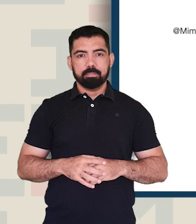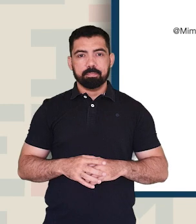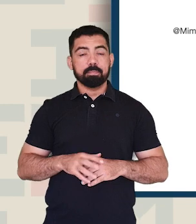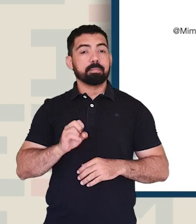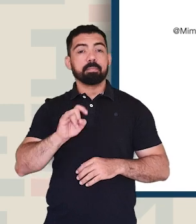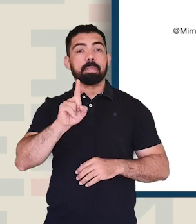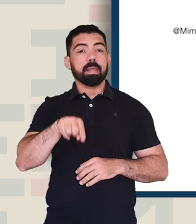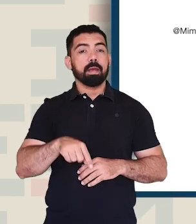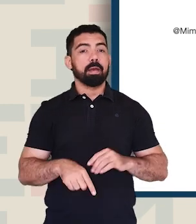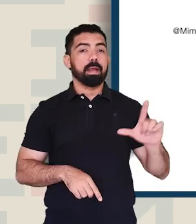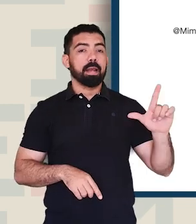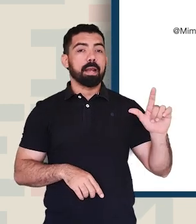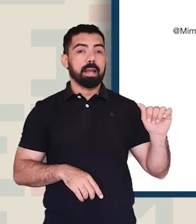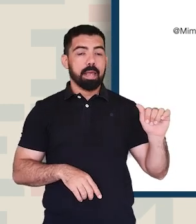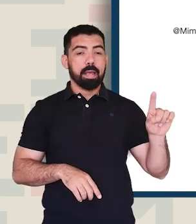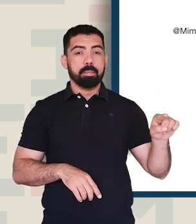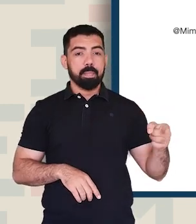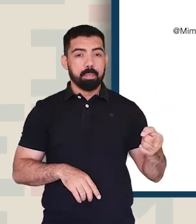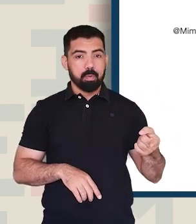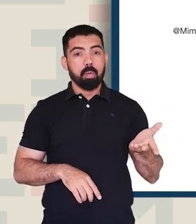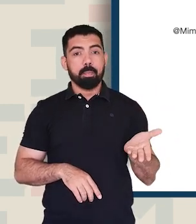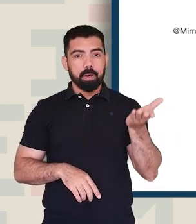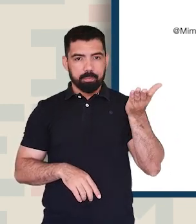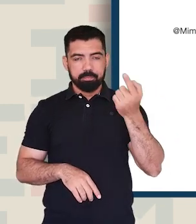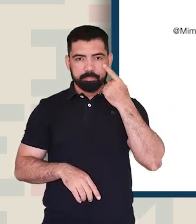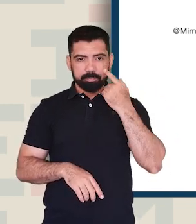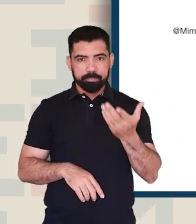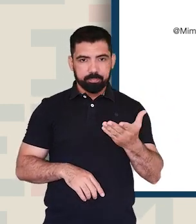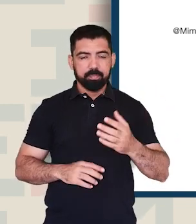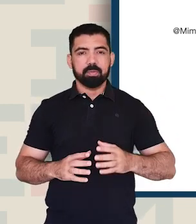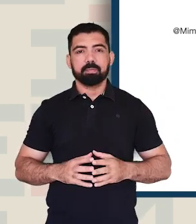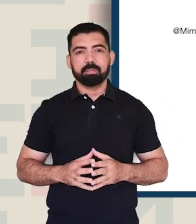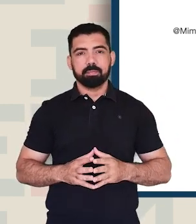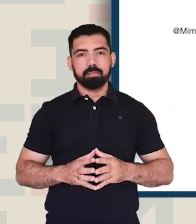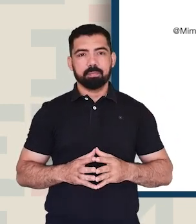Quero ir para Lá bemol maior. Né?